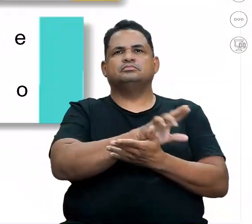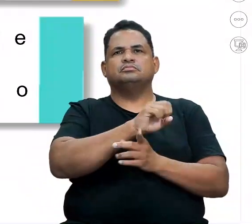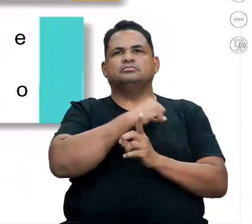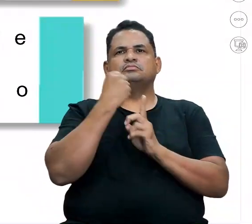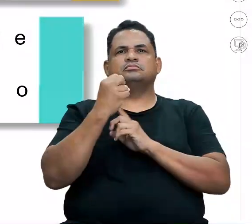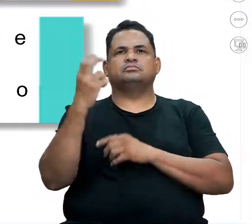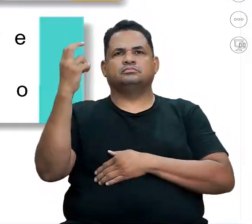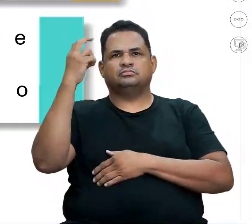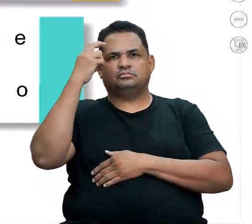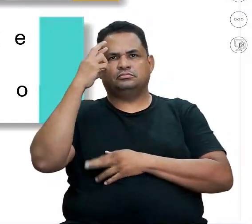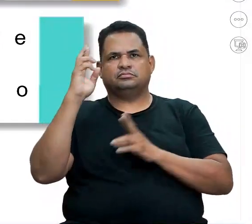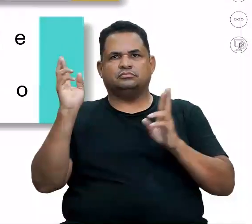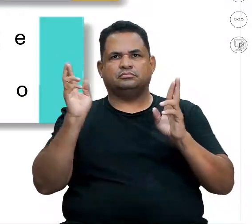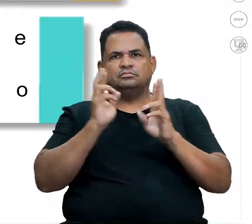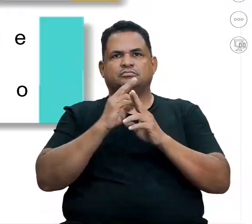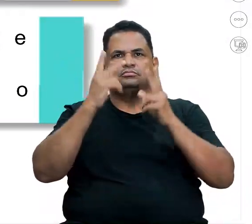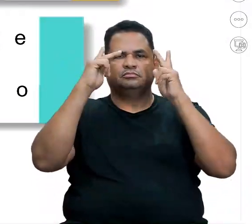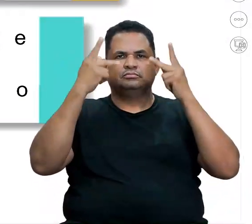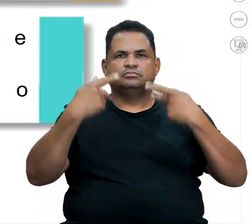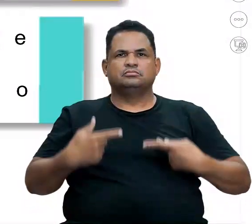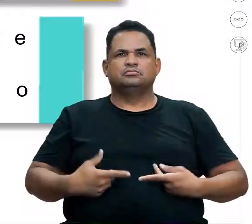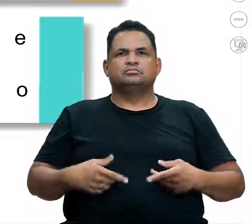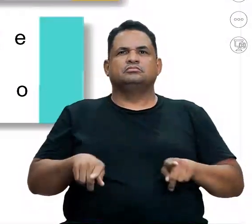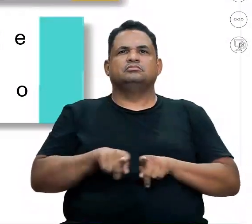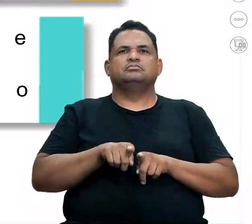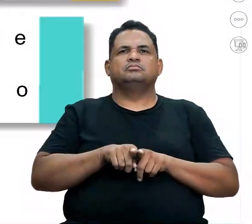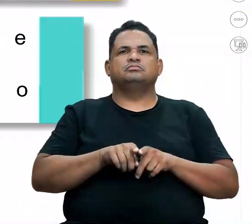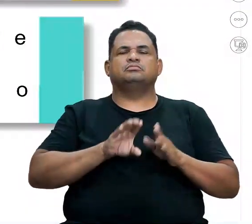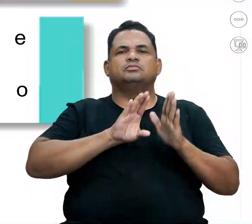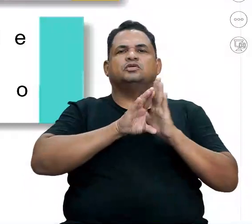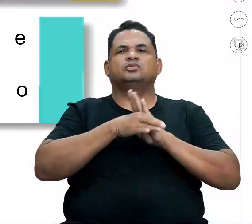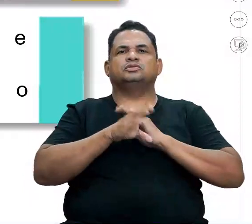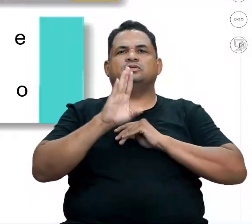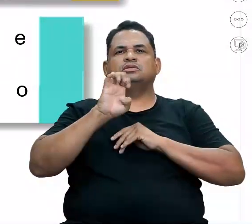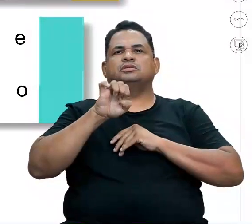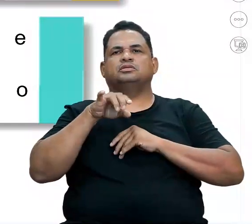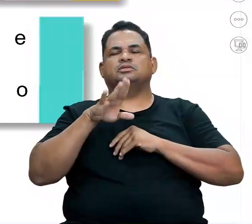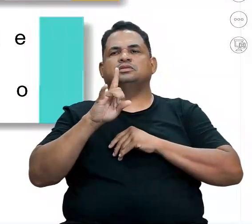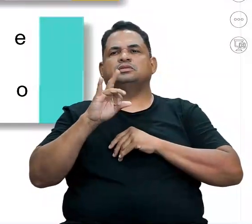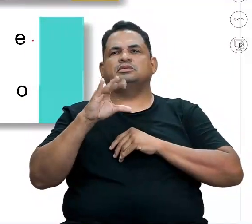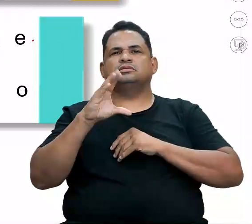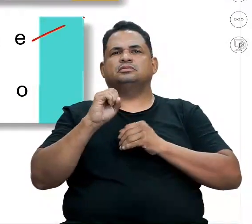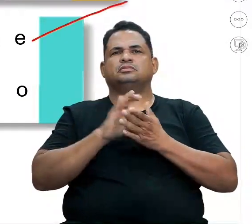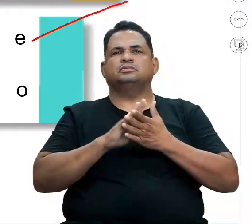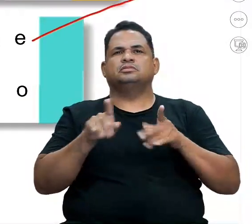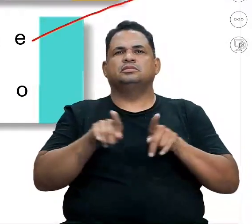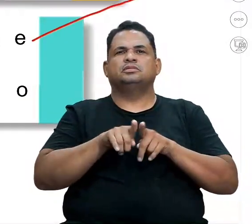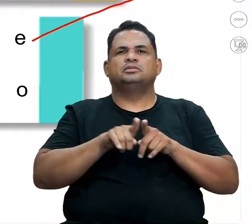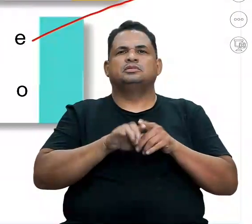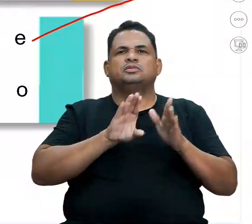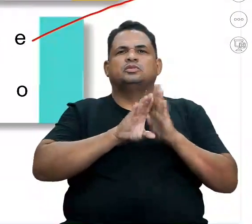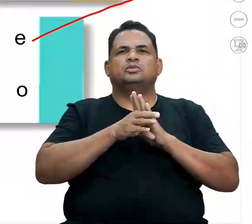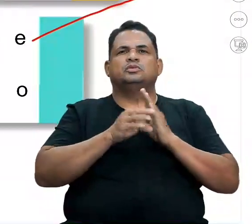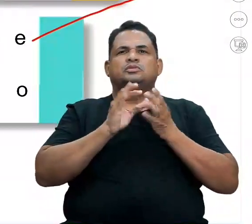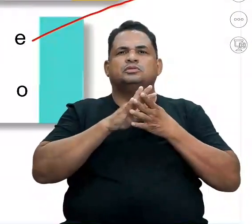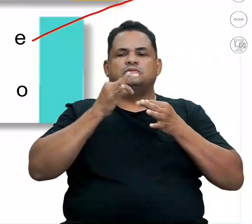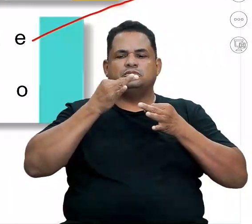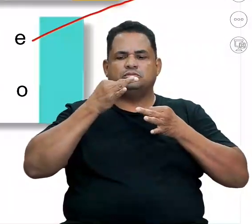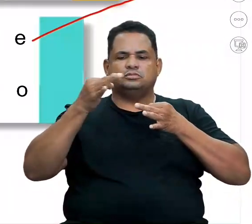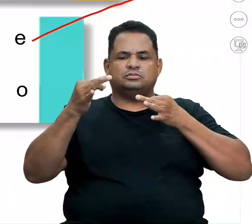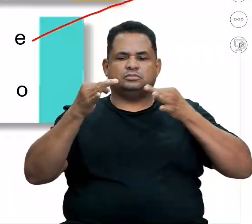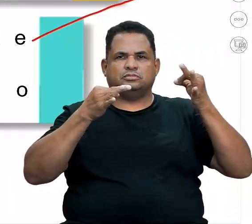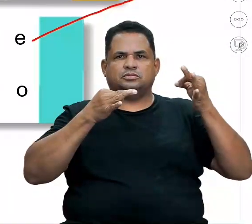cultural dos relacionamentos humanos, o conceito de etnocentrismo, o conceito de relativismo cultural e